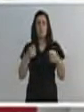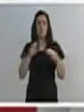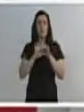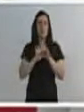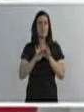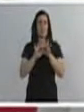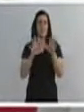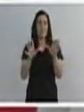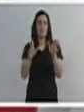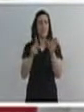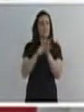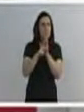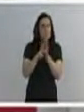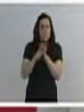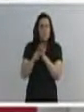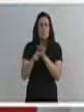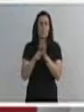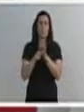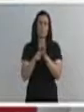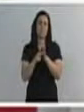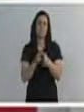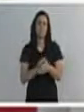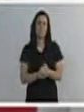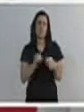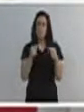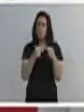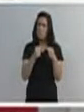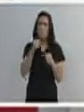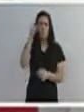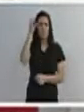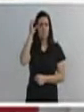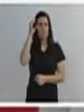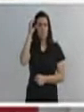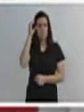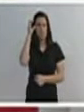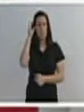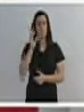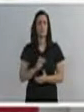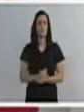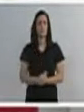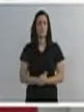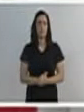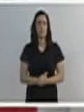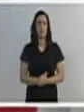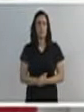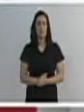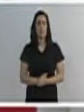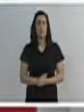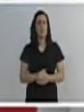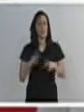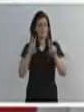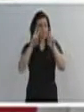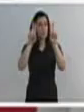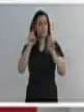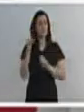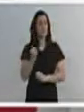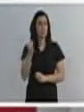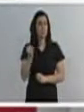de fazer a investigação de acordo com a sua consciência, enfim. Acho que esse é um tema muito